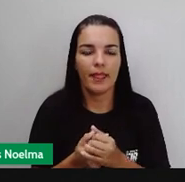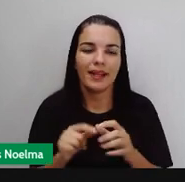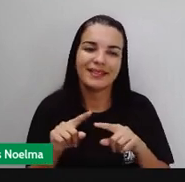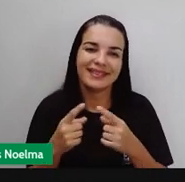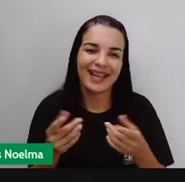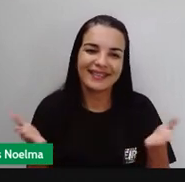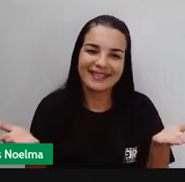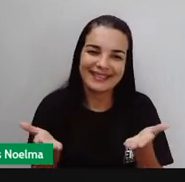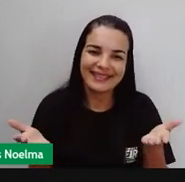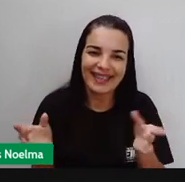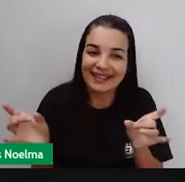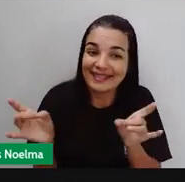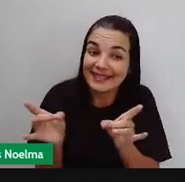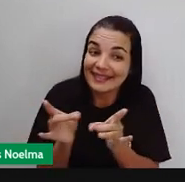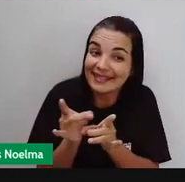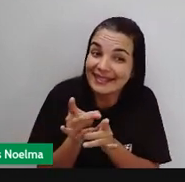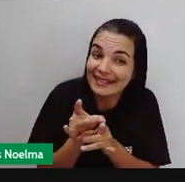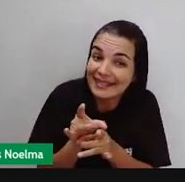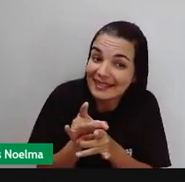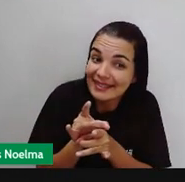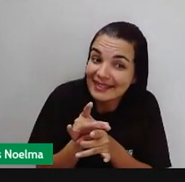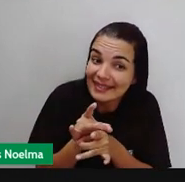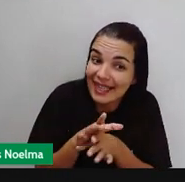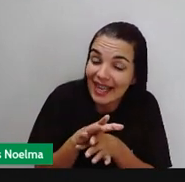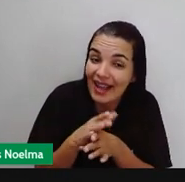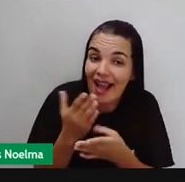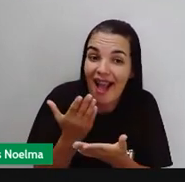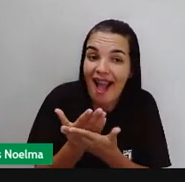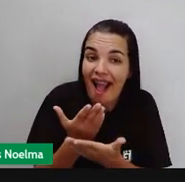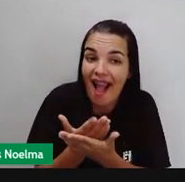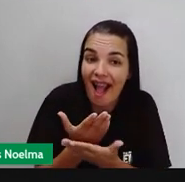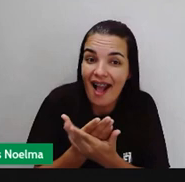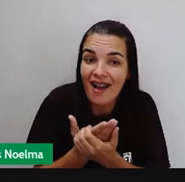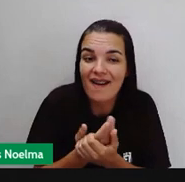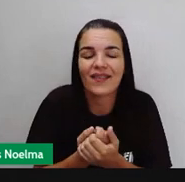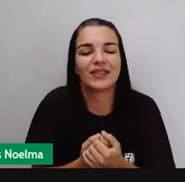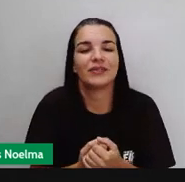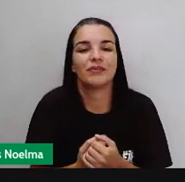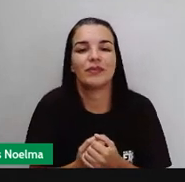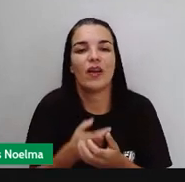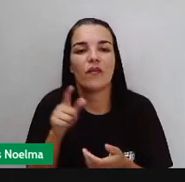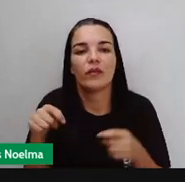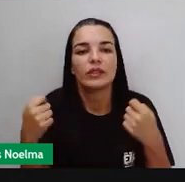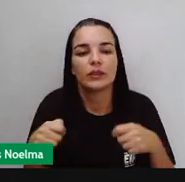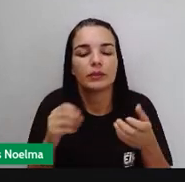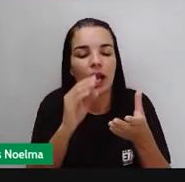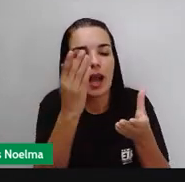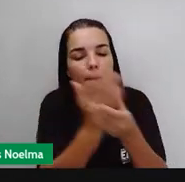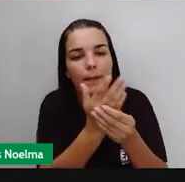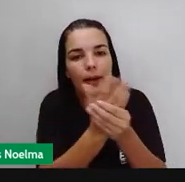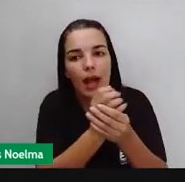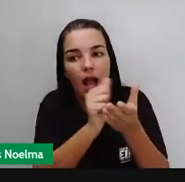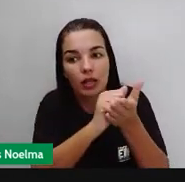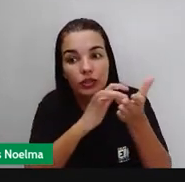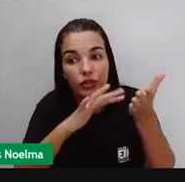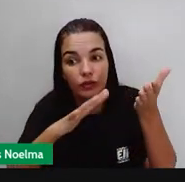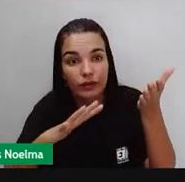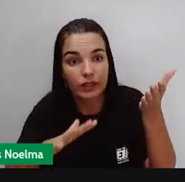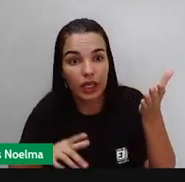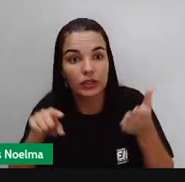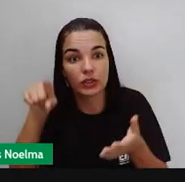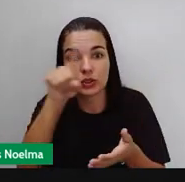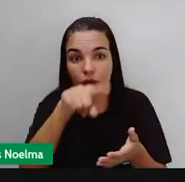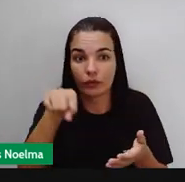A nossa aula, ela termina por aqui, certo? Peguem lá o bloco de atividade de